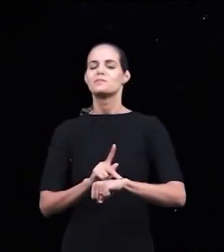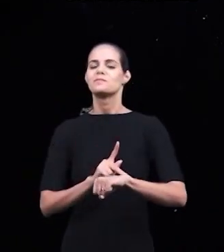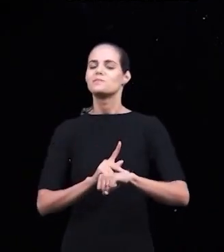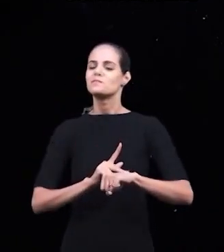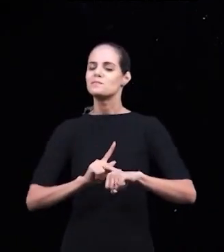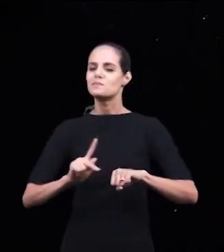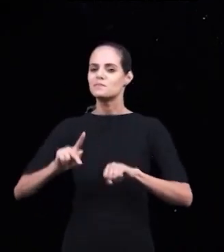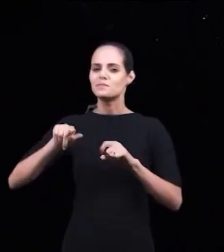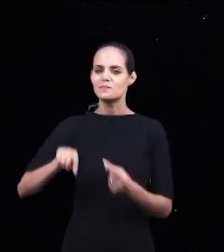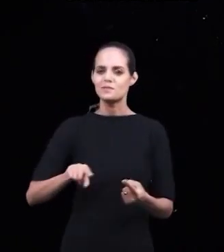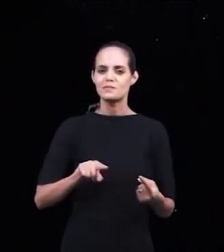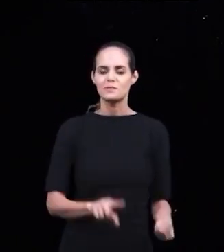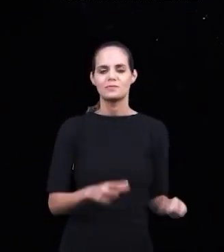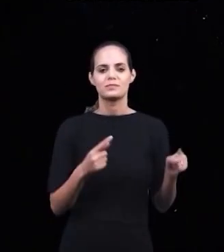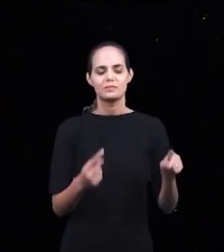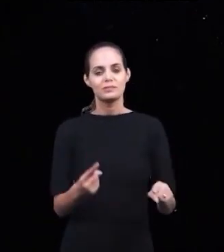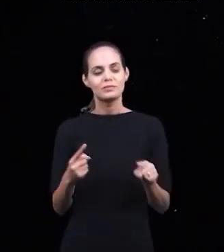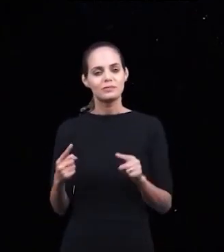carmesim.